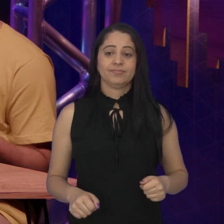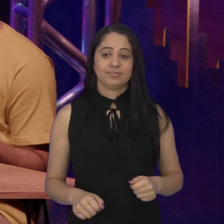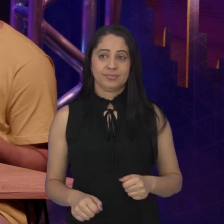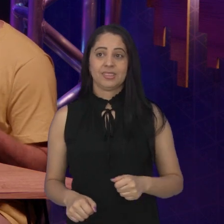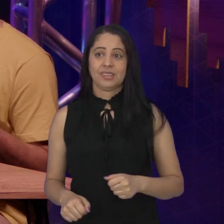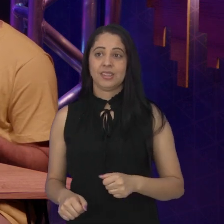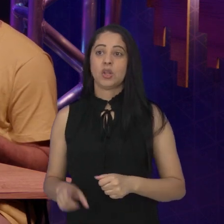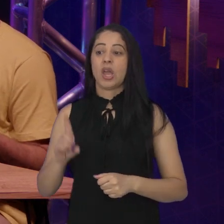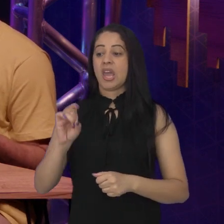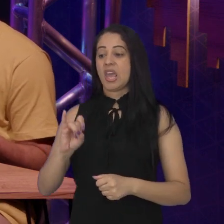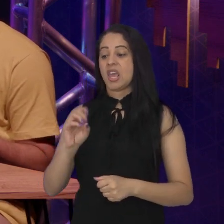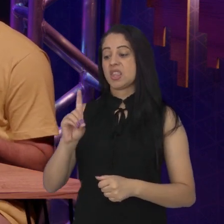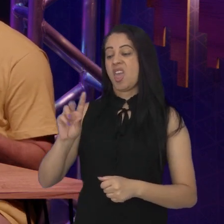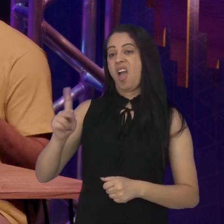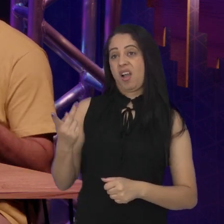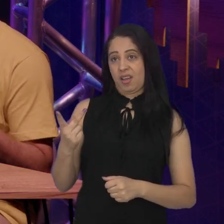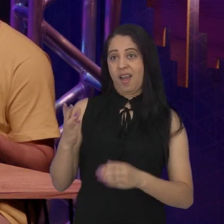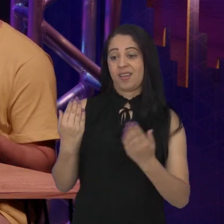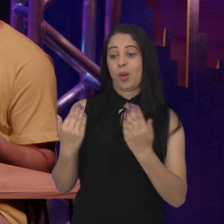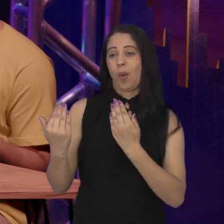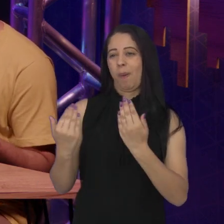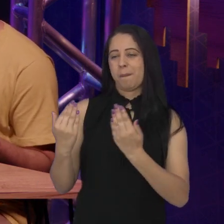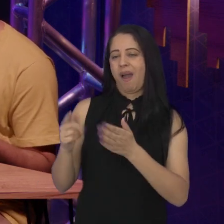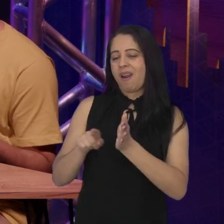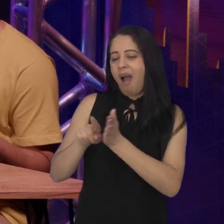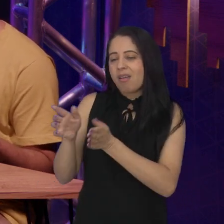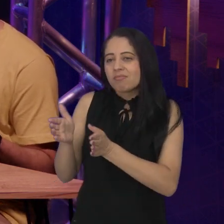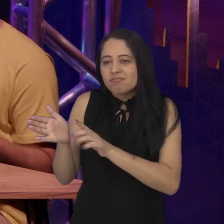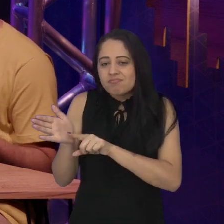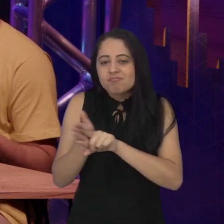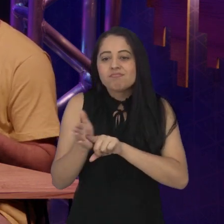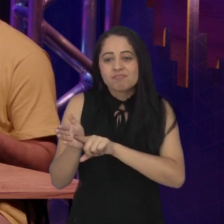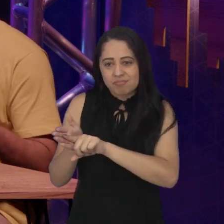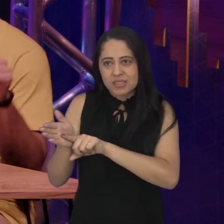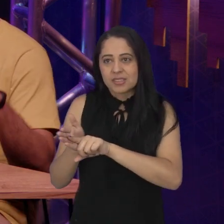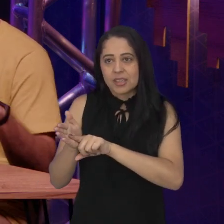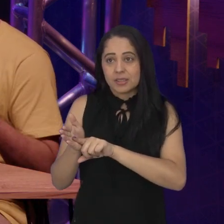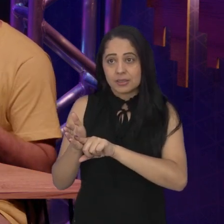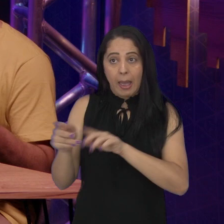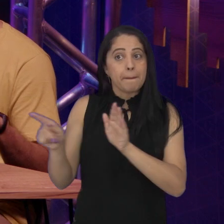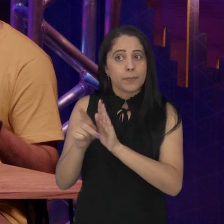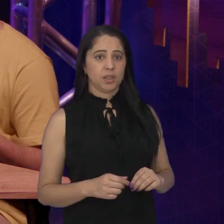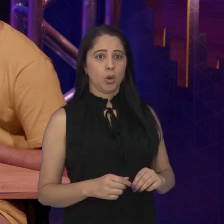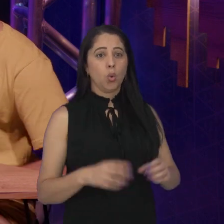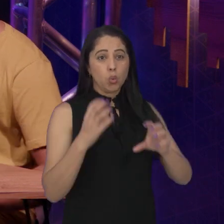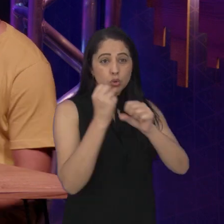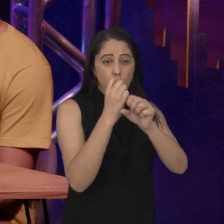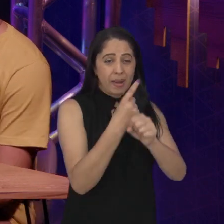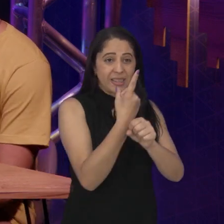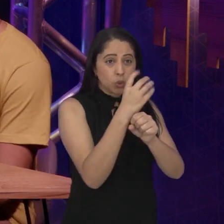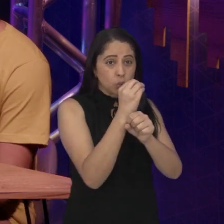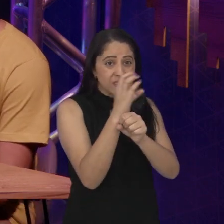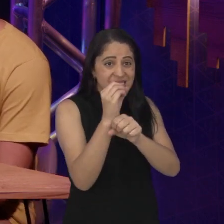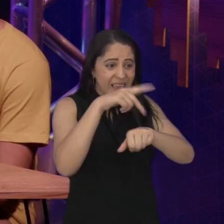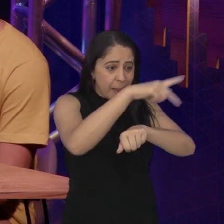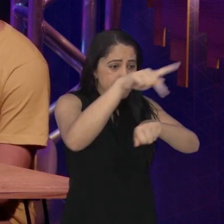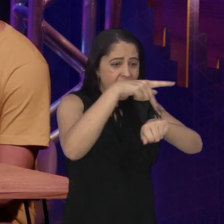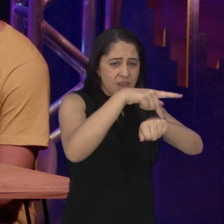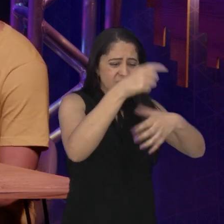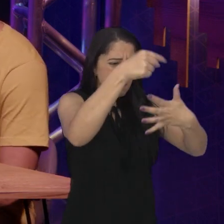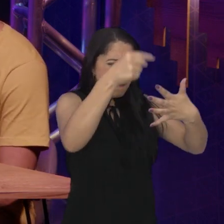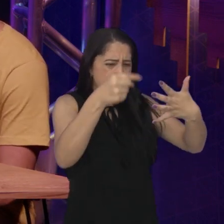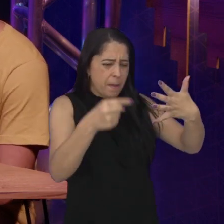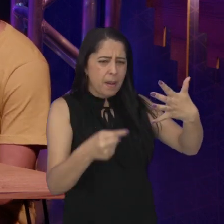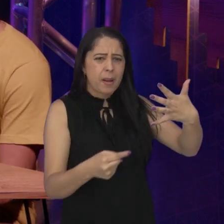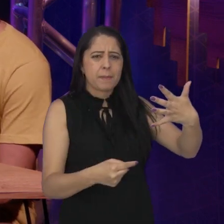87º lugar no índice, no IDH, no Índice de Desenvolvimento Humano, que é feito pela ONU. Isso. Né? E daí são mais de